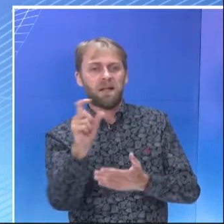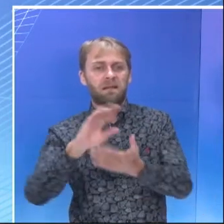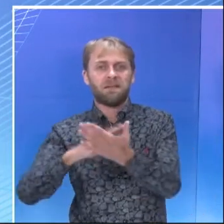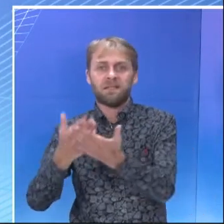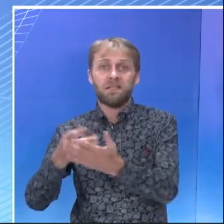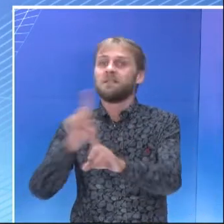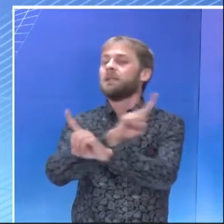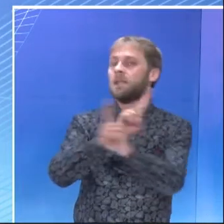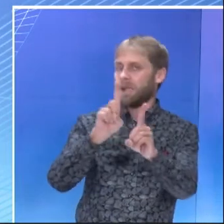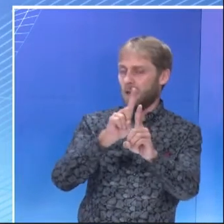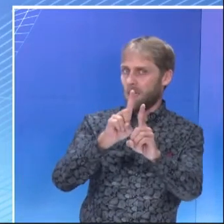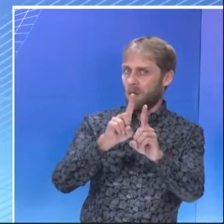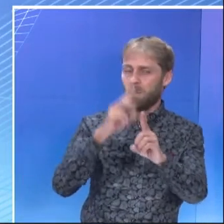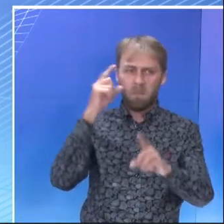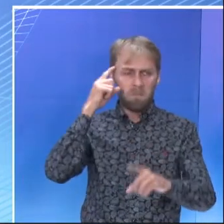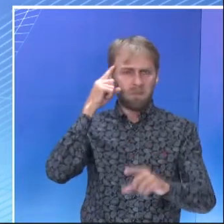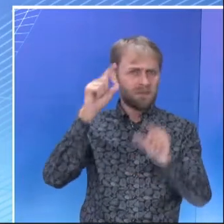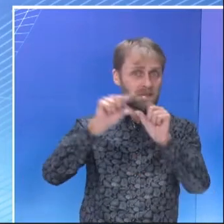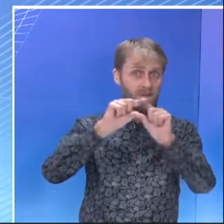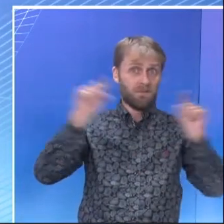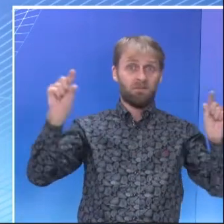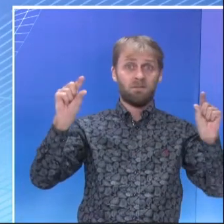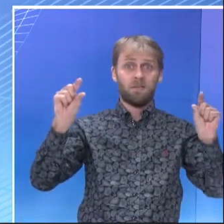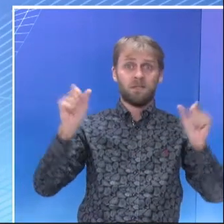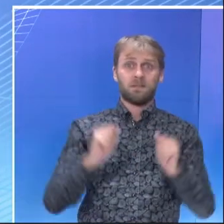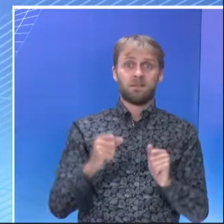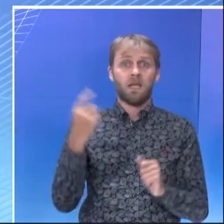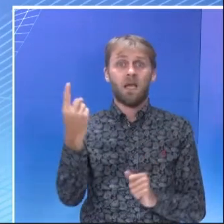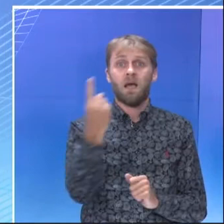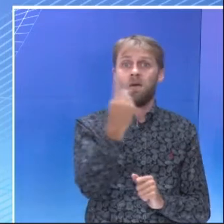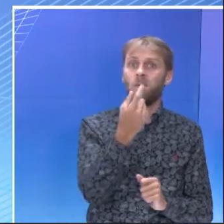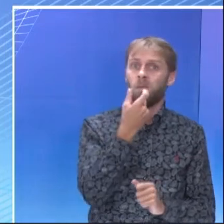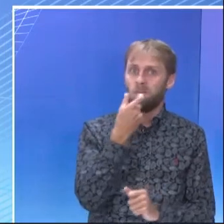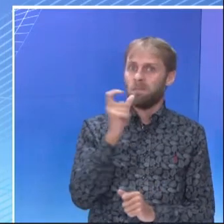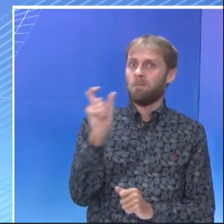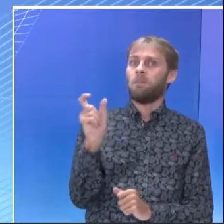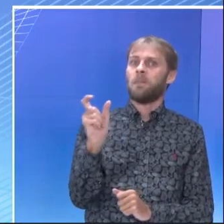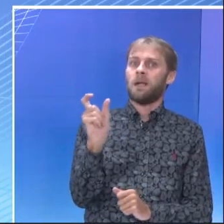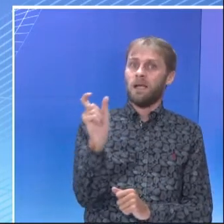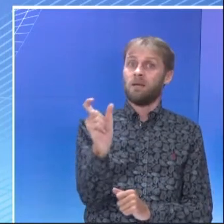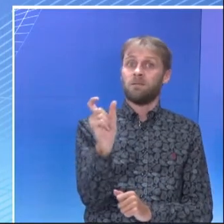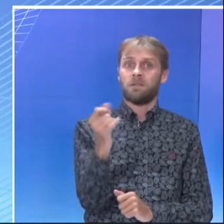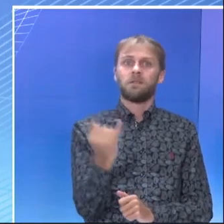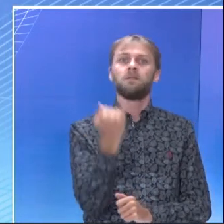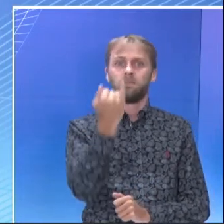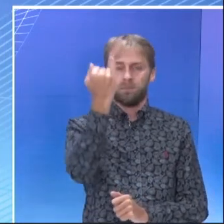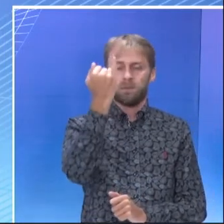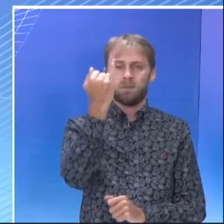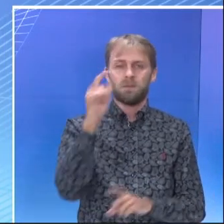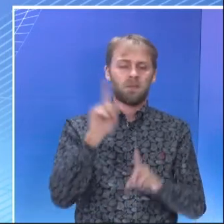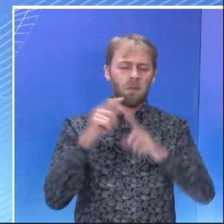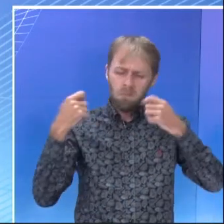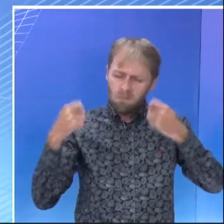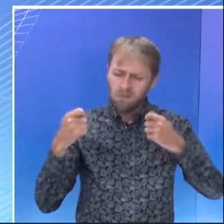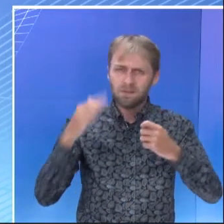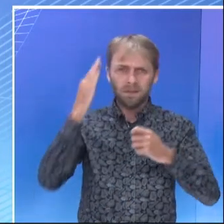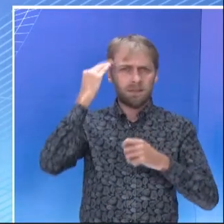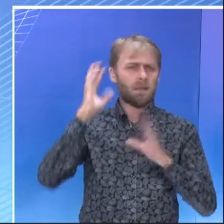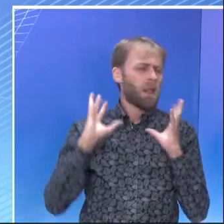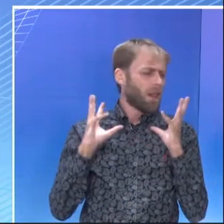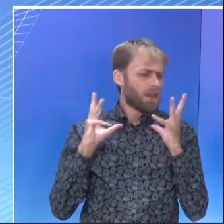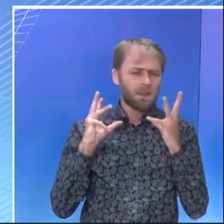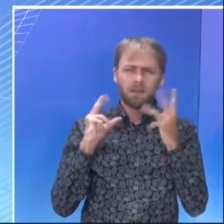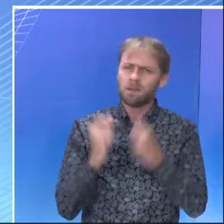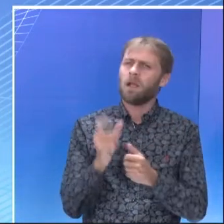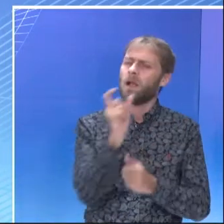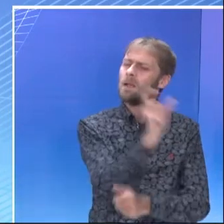sabe, traduza algumas palavras que você considera chave, somente. Porque não é necessário que você saiba todas as